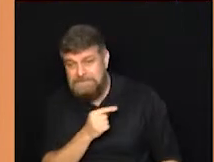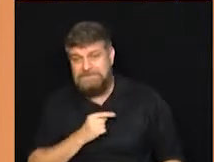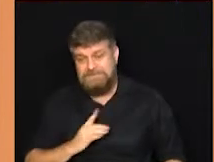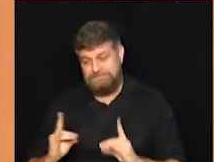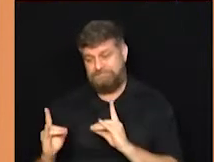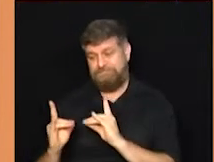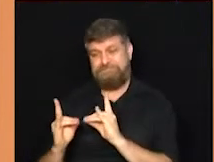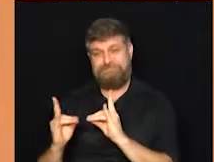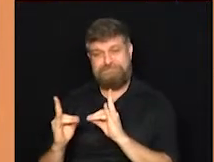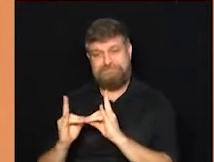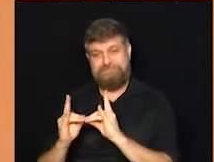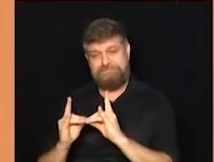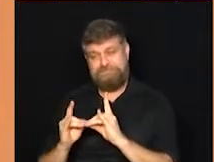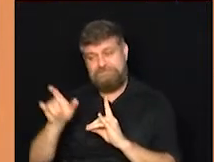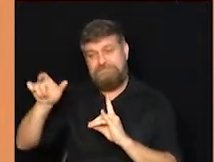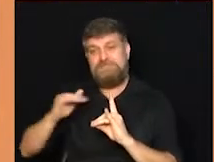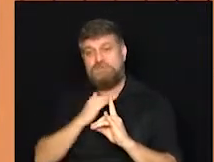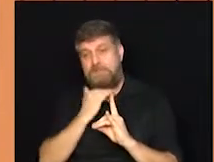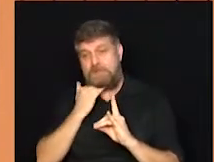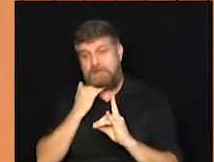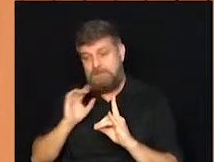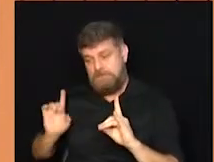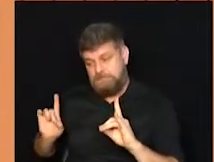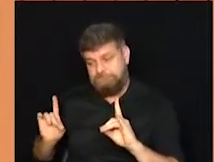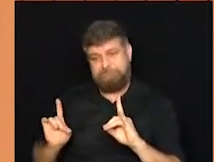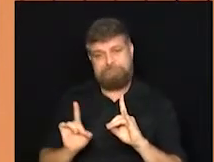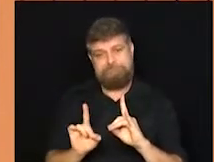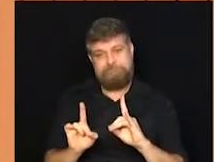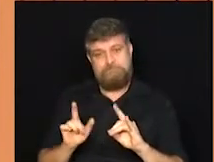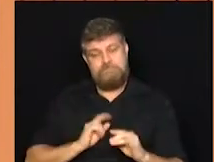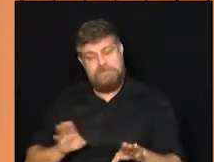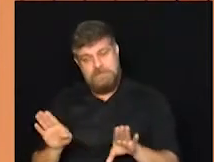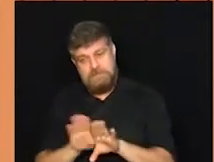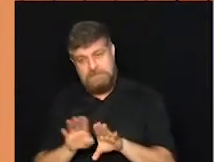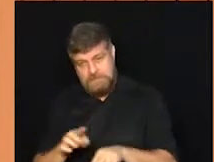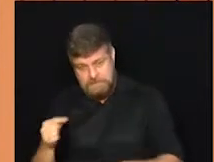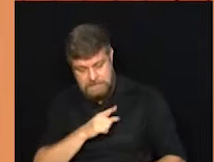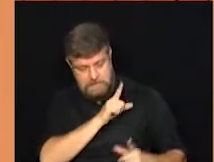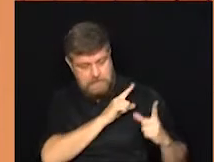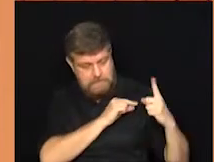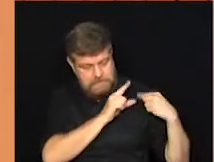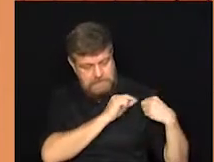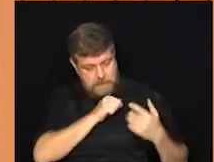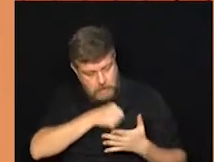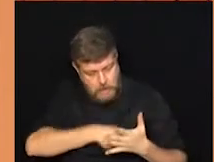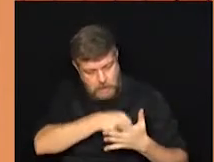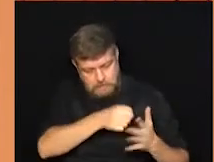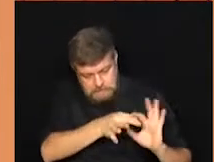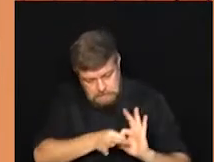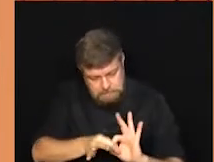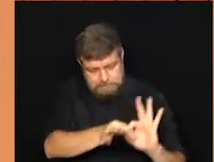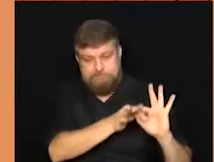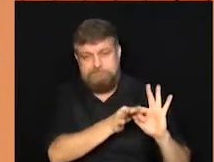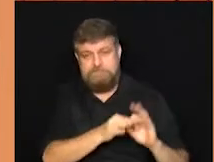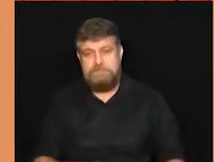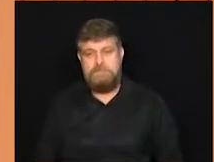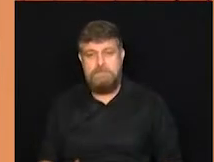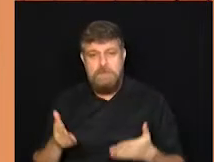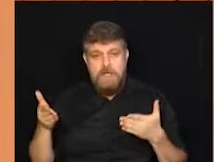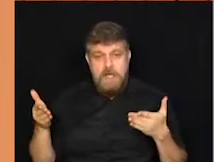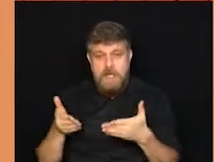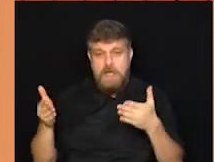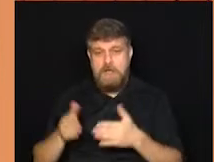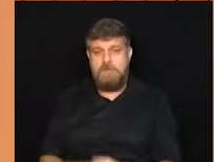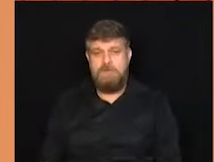também a participar, mas também deixou aqui as considerações de que está junto nessa luta. Agora eu vou passar para o